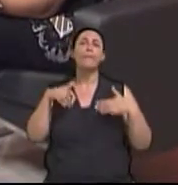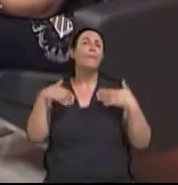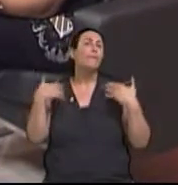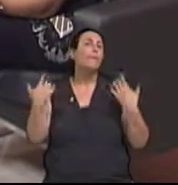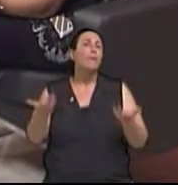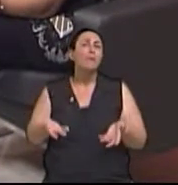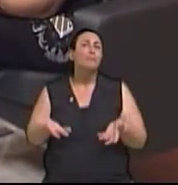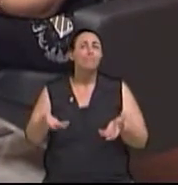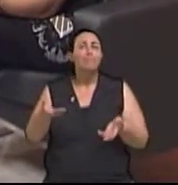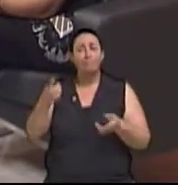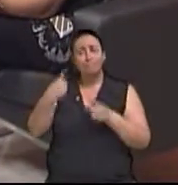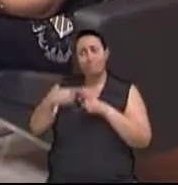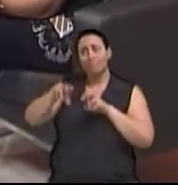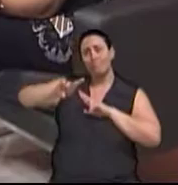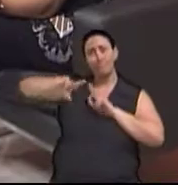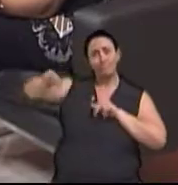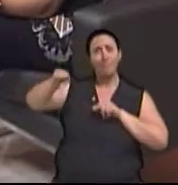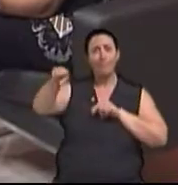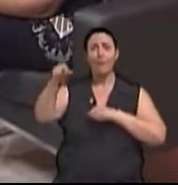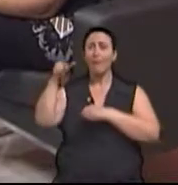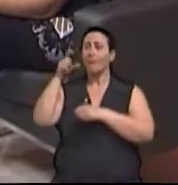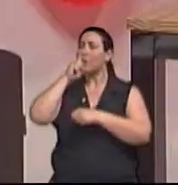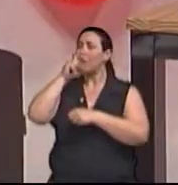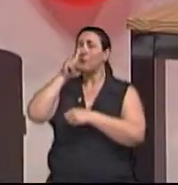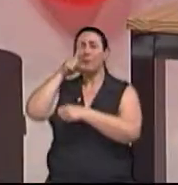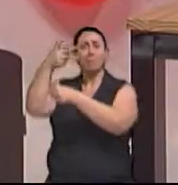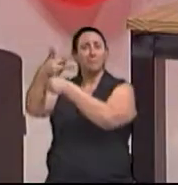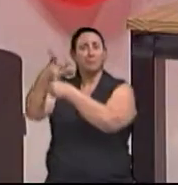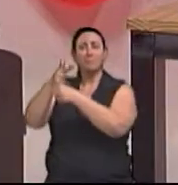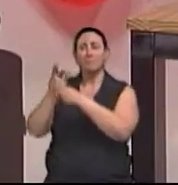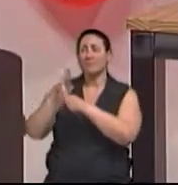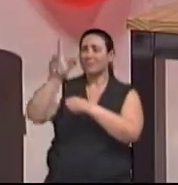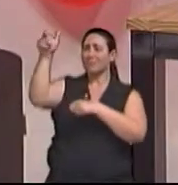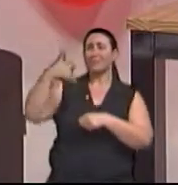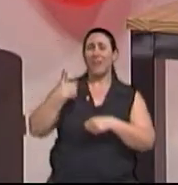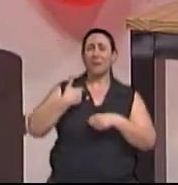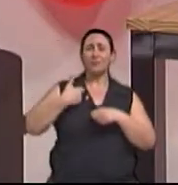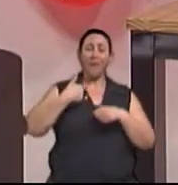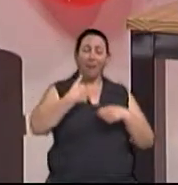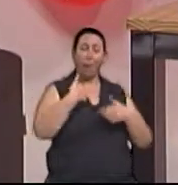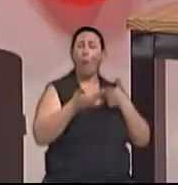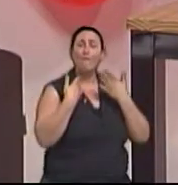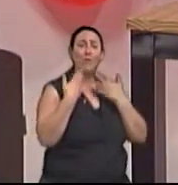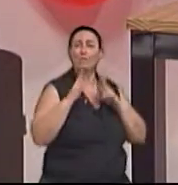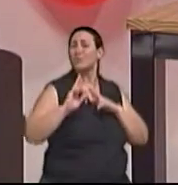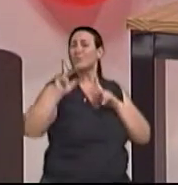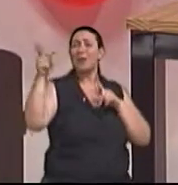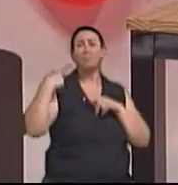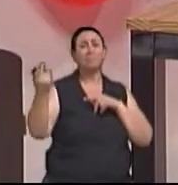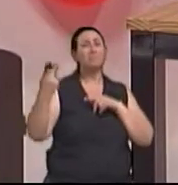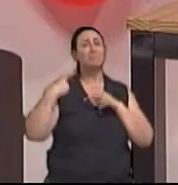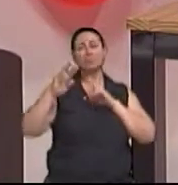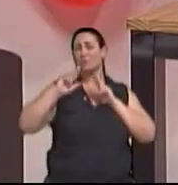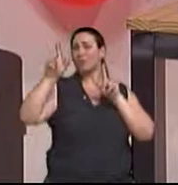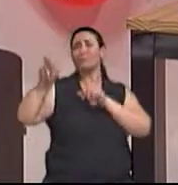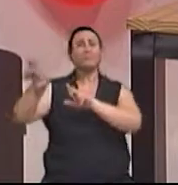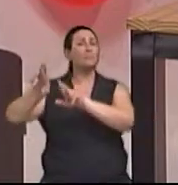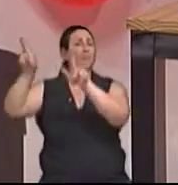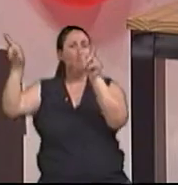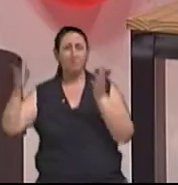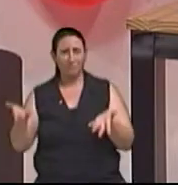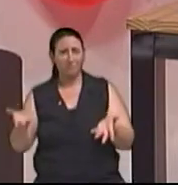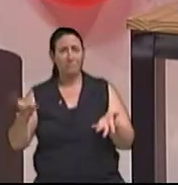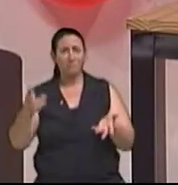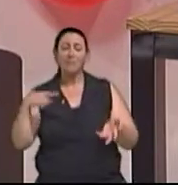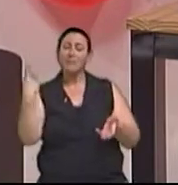estão numa geração os pais estão noutra os as conversas são diferentes e estar com seus os filhos precisam saber que